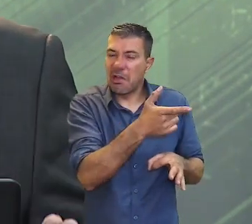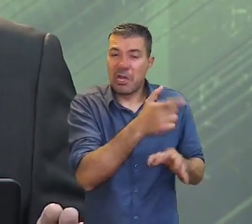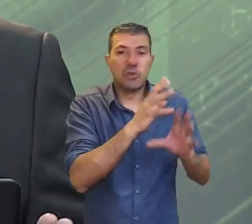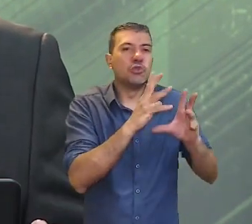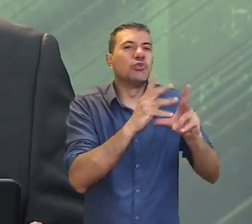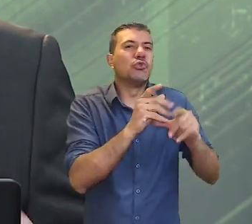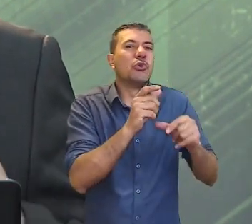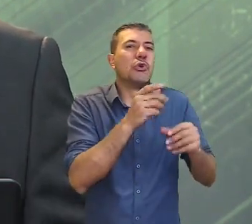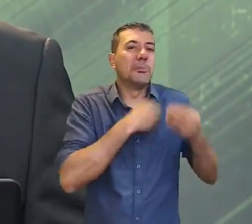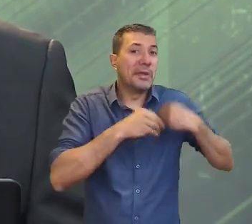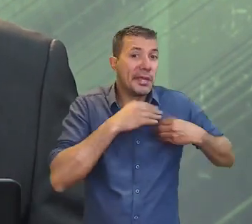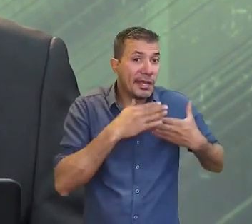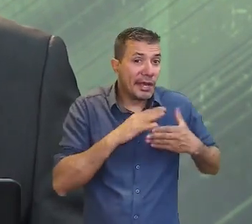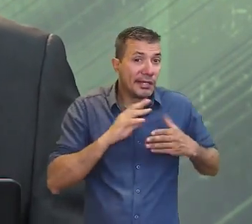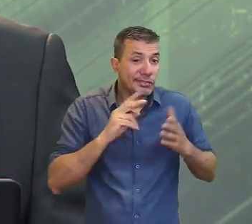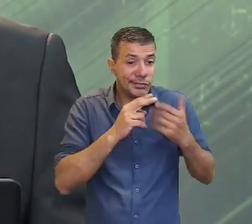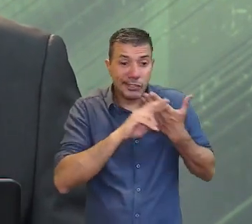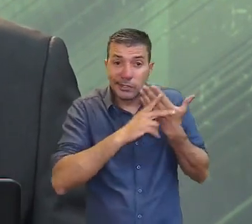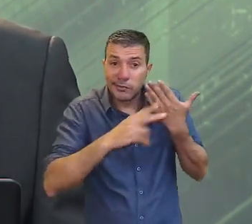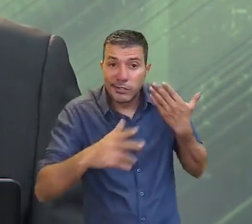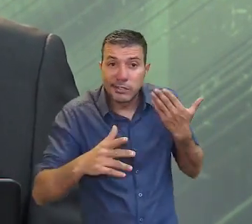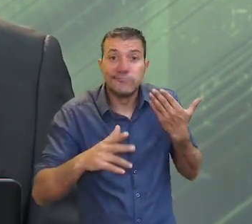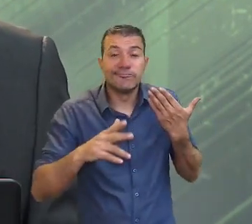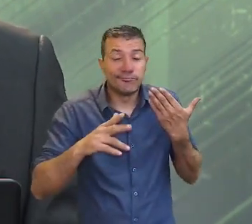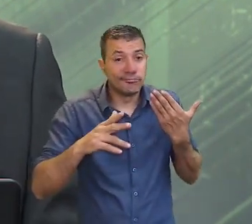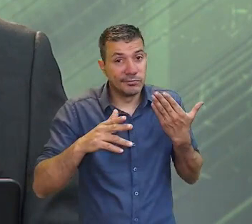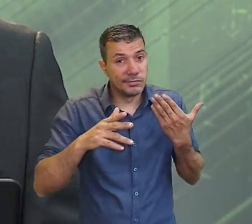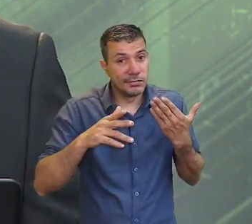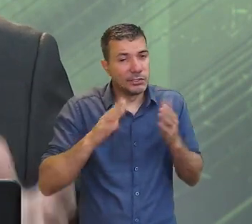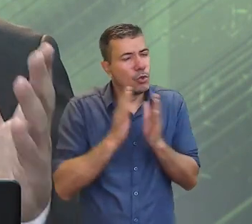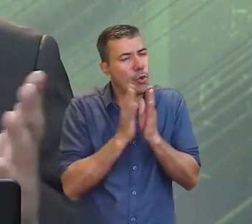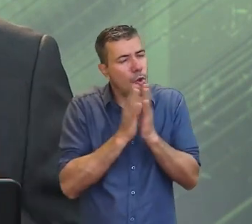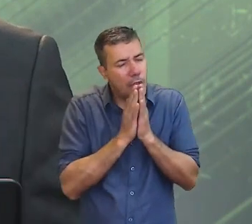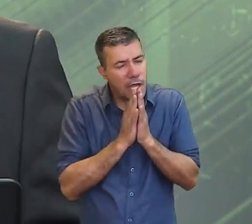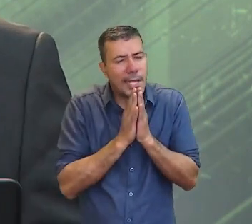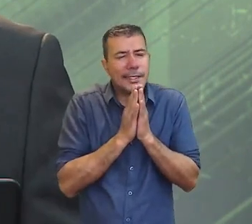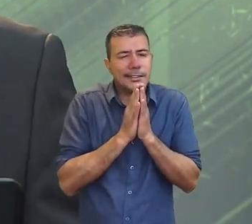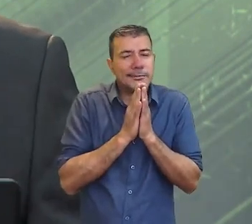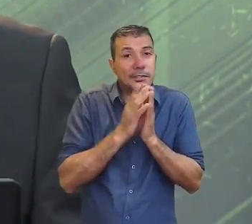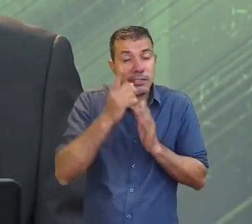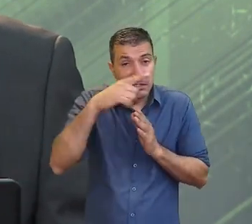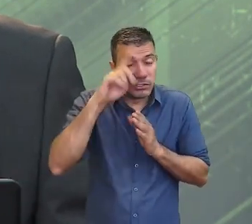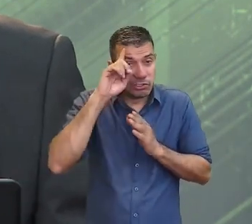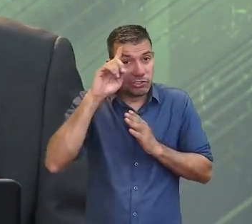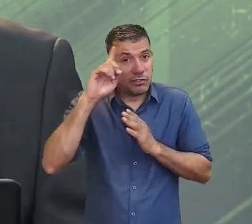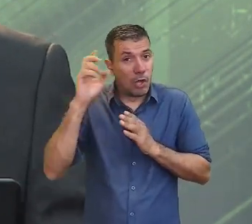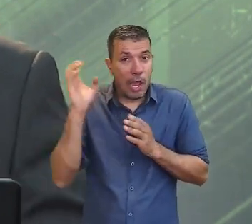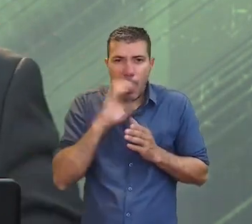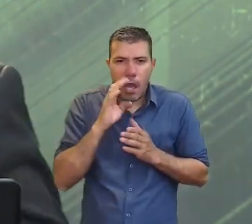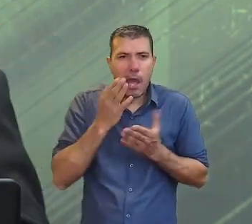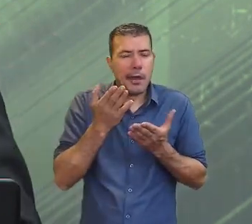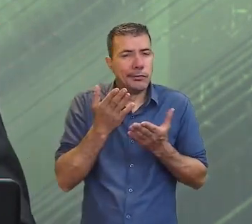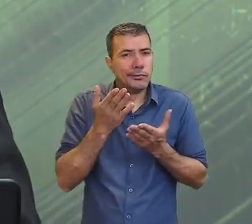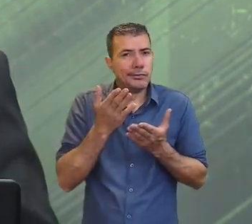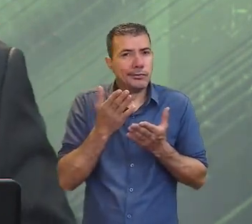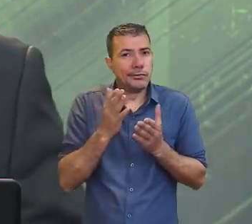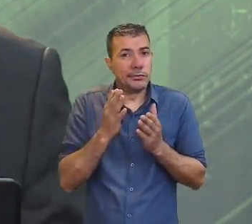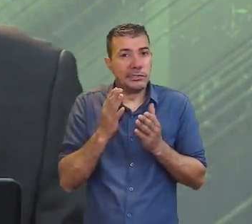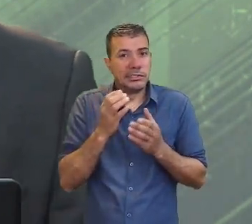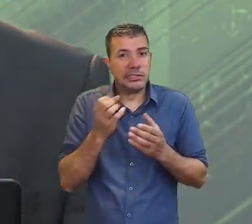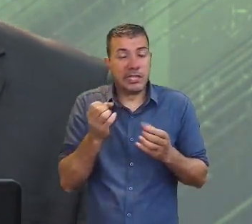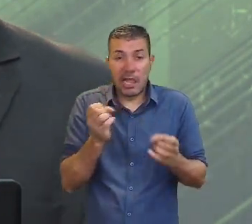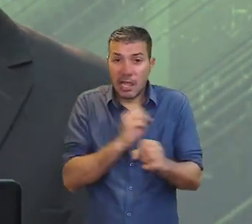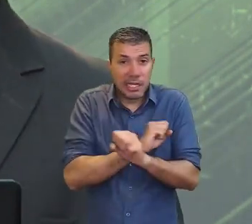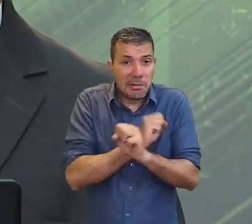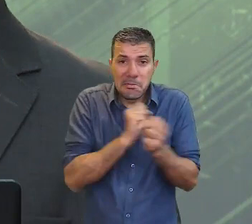o pecado e as suas consequências serão erradicadas. Eu tenho orado muito e anseio muito para que esse dia chegue, onde nós seremos livres de todas as